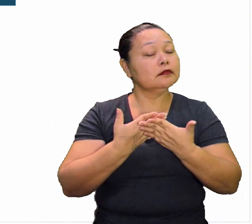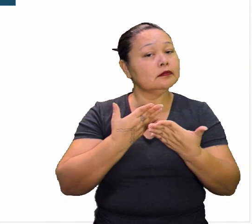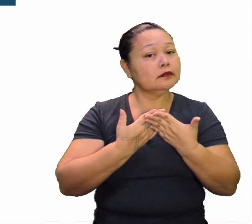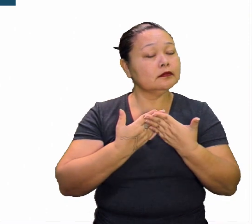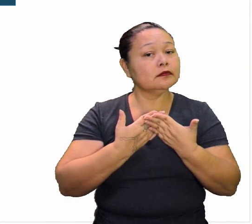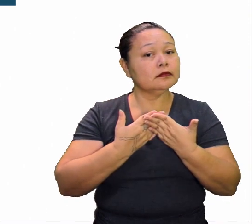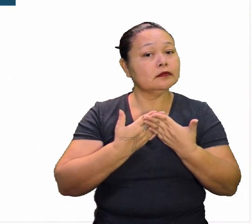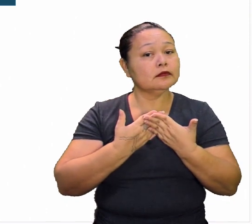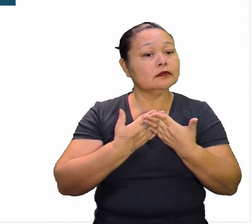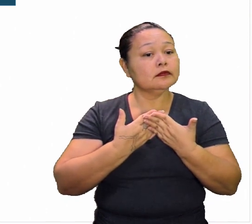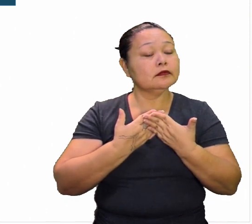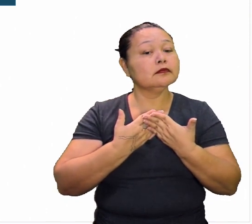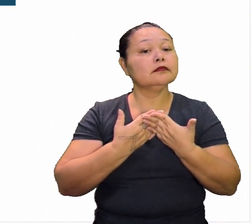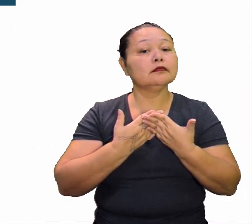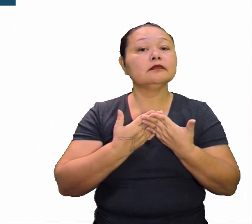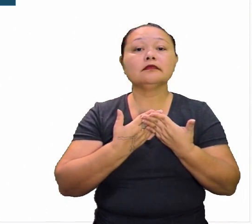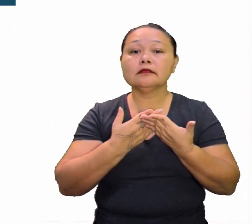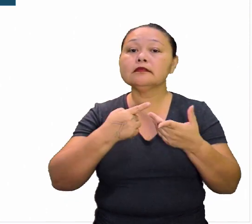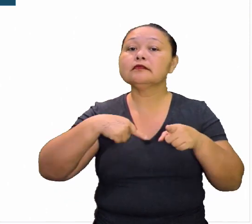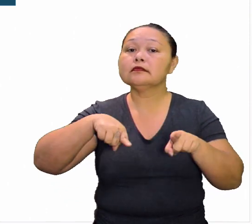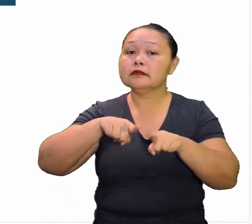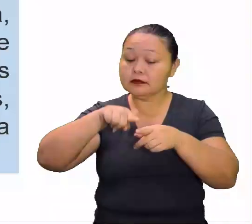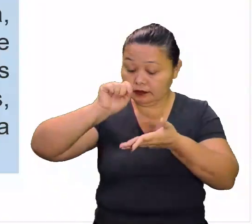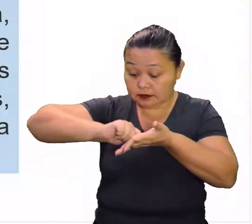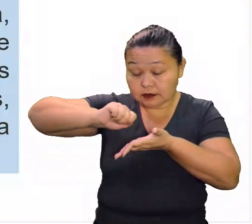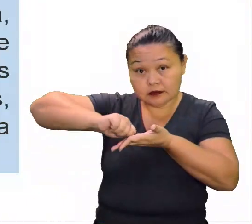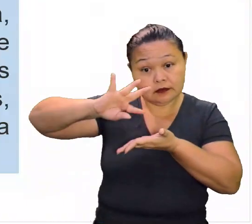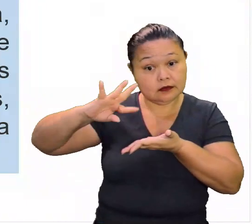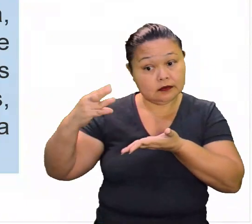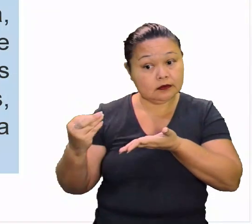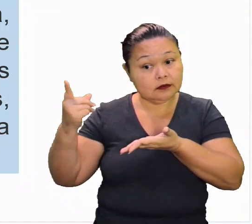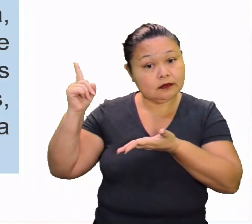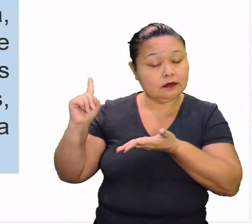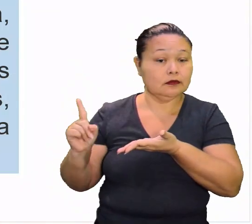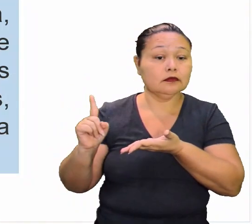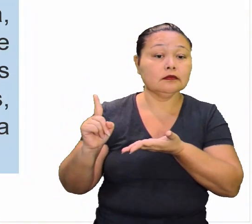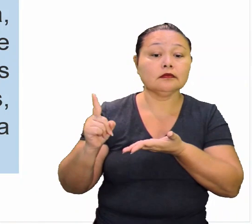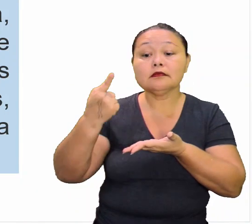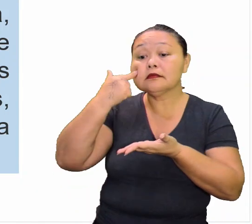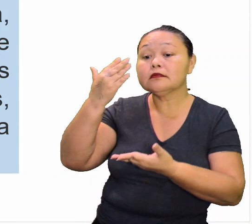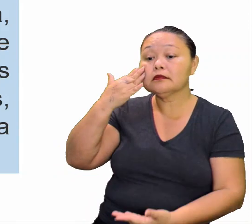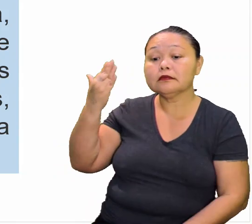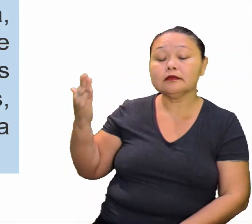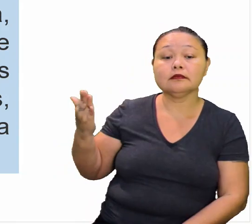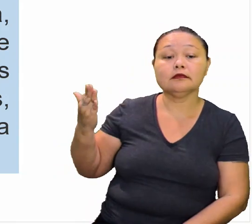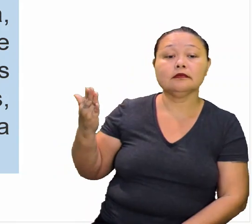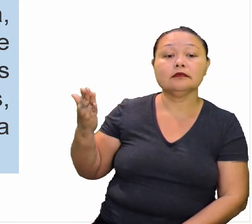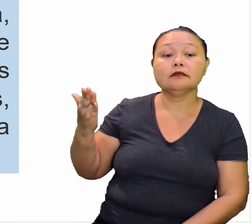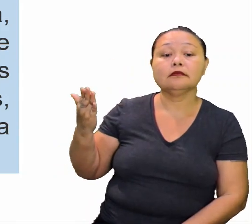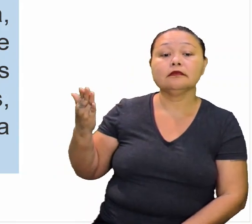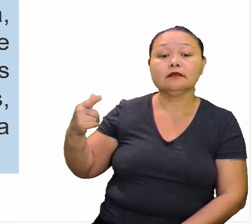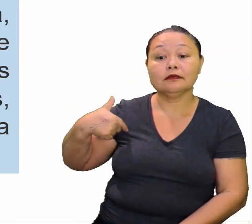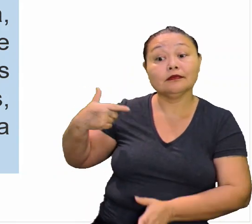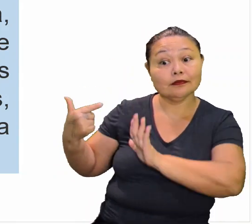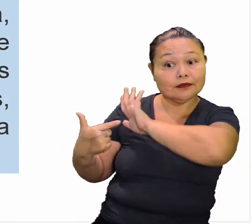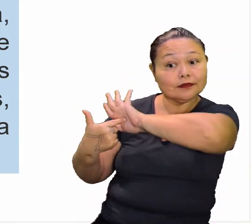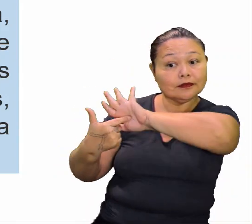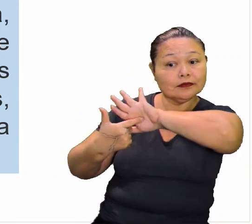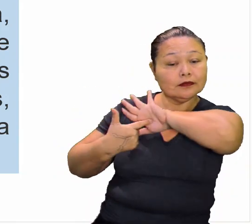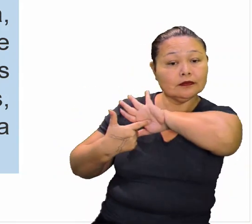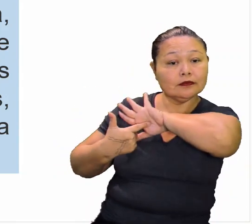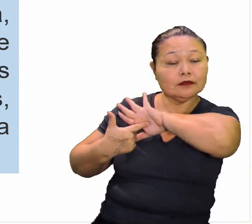aulas e procure anotar tudo. Veja aí. Eu trago para